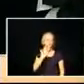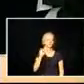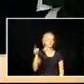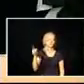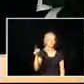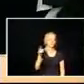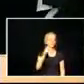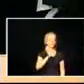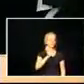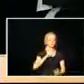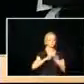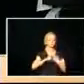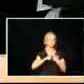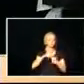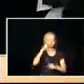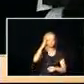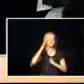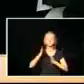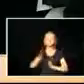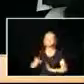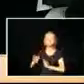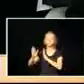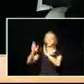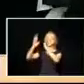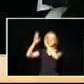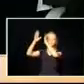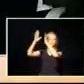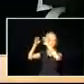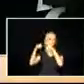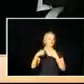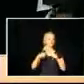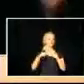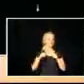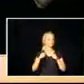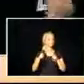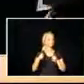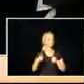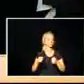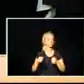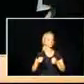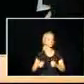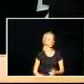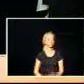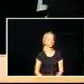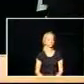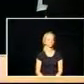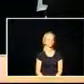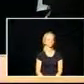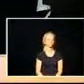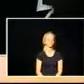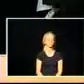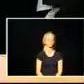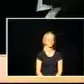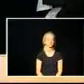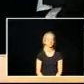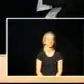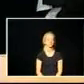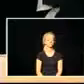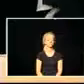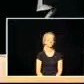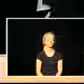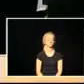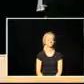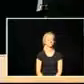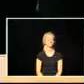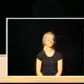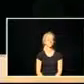que tanto precisam e mais um prédio histórico para a nossa cidade, que é o prédio do curso de arquitetura aqui em Taubaté.